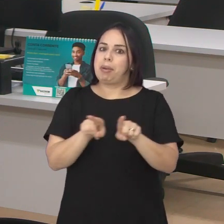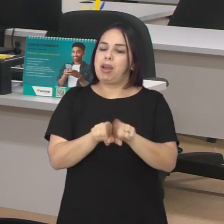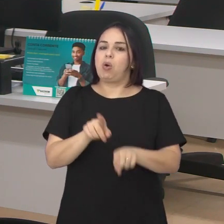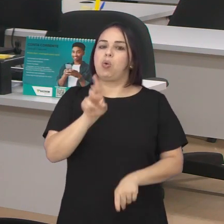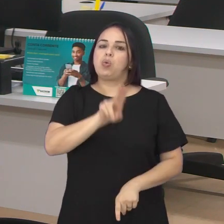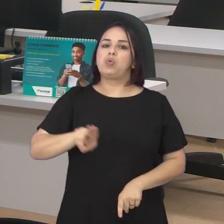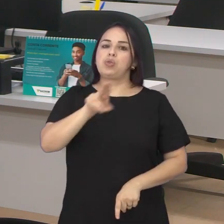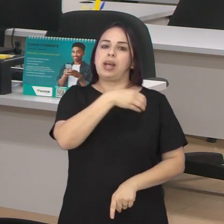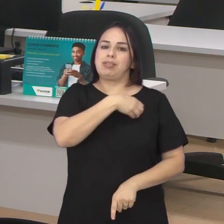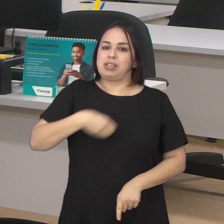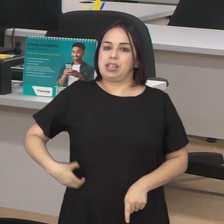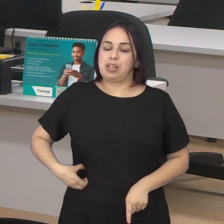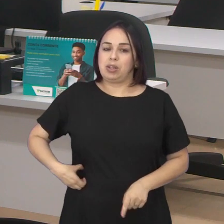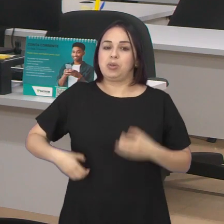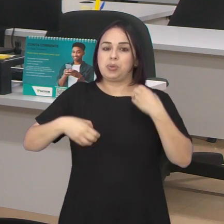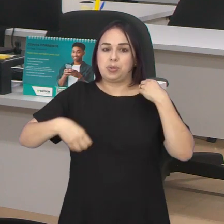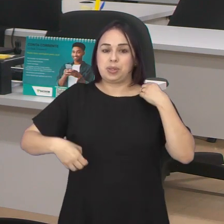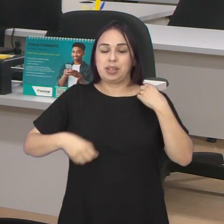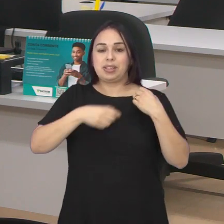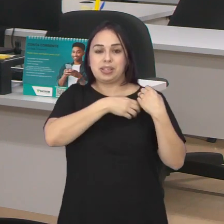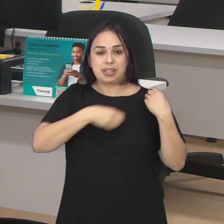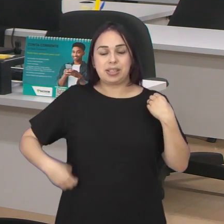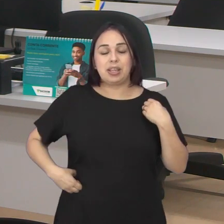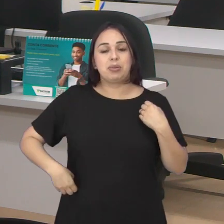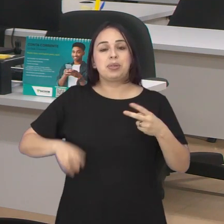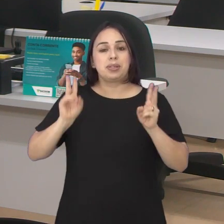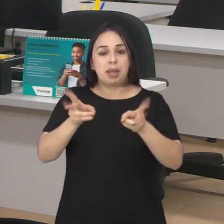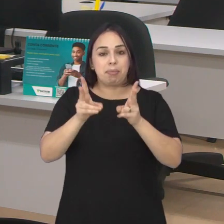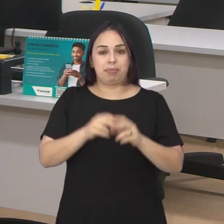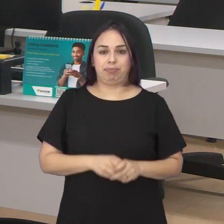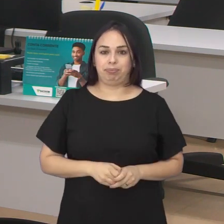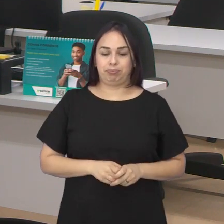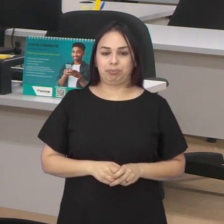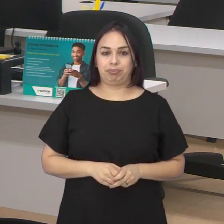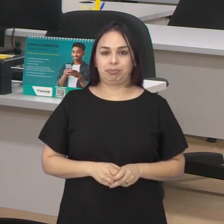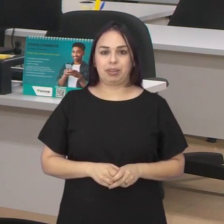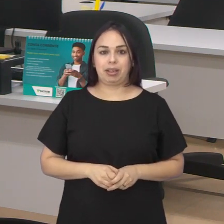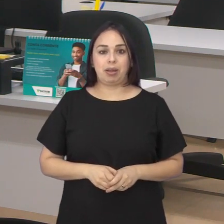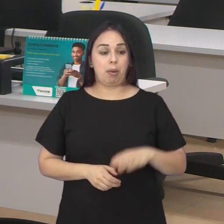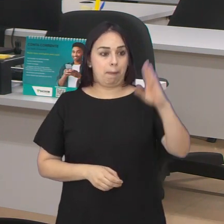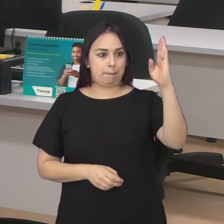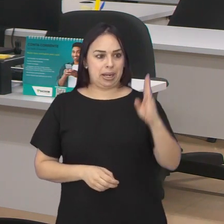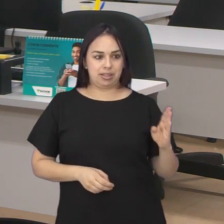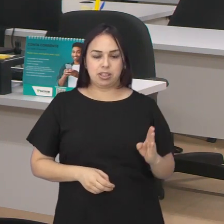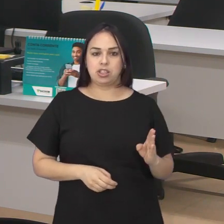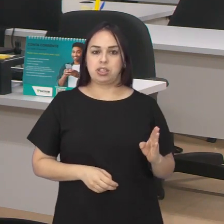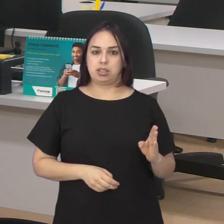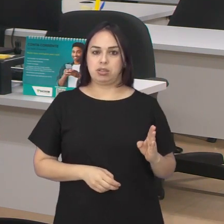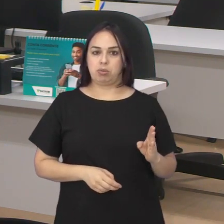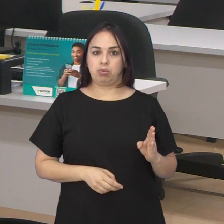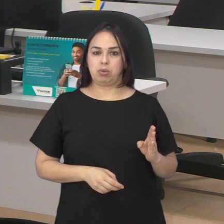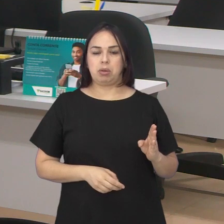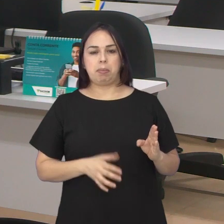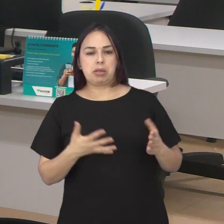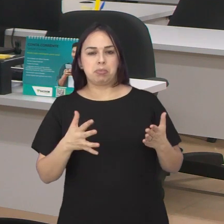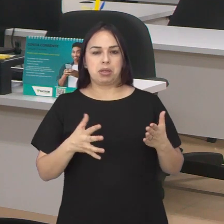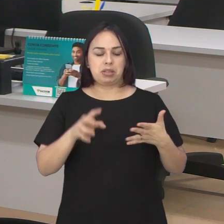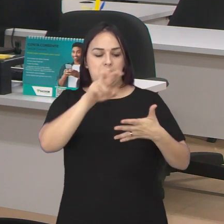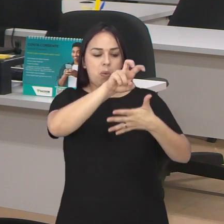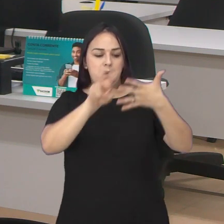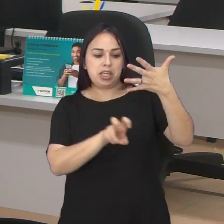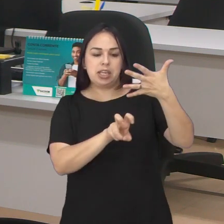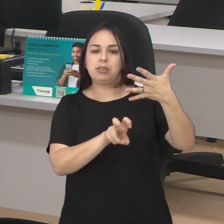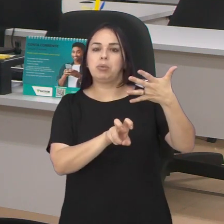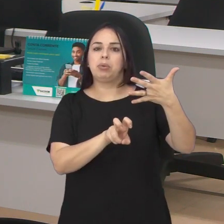sempre, hein? E trazendo agora o tema para a saúde, aí vai um alerta. O Brasil é o 5º país com mais casos de diabetes no